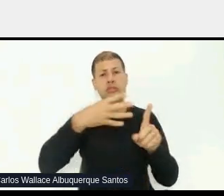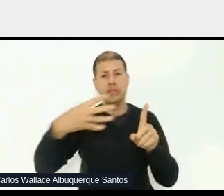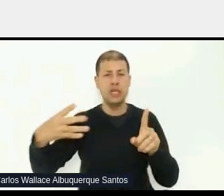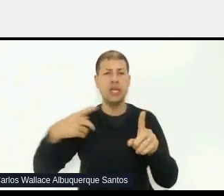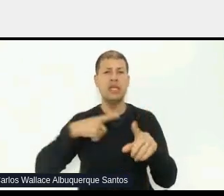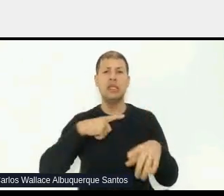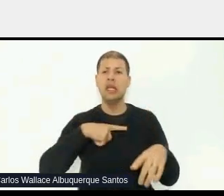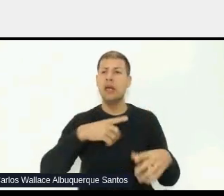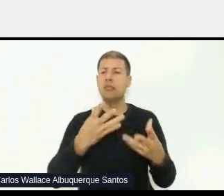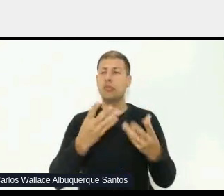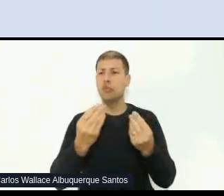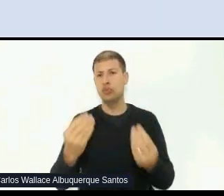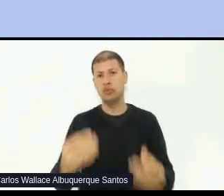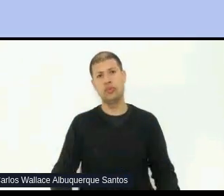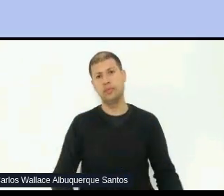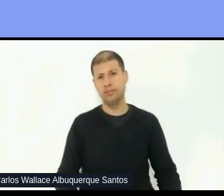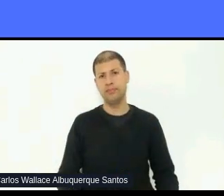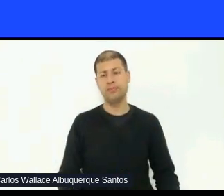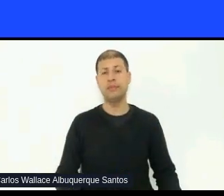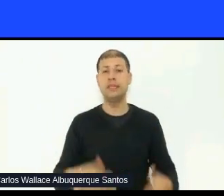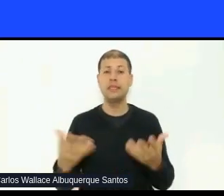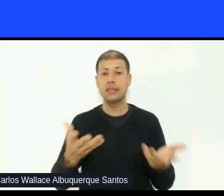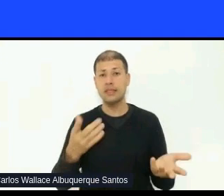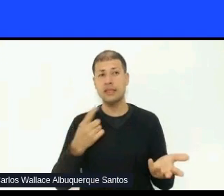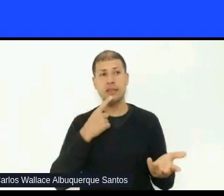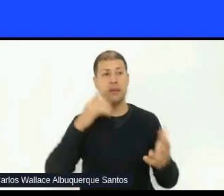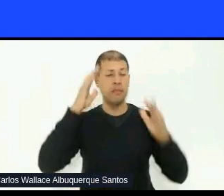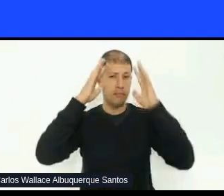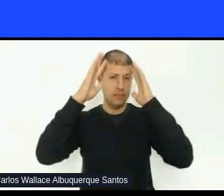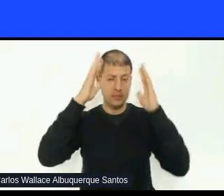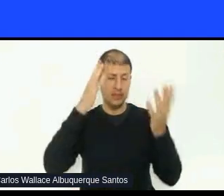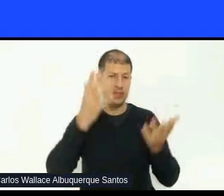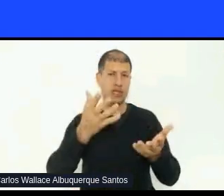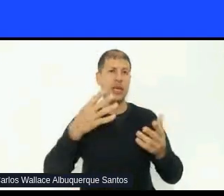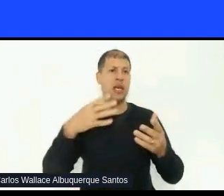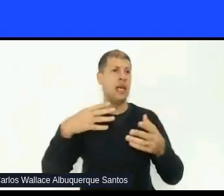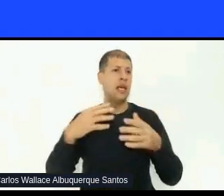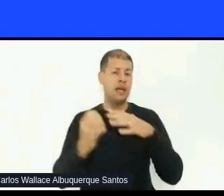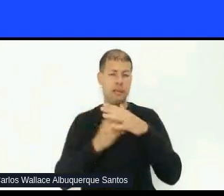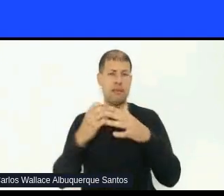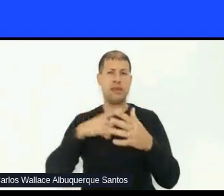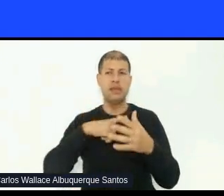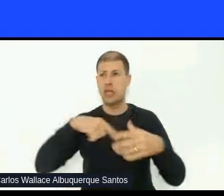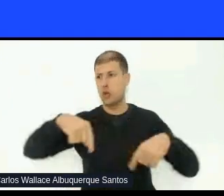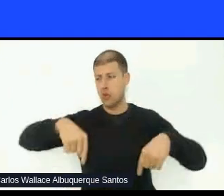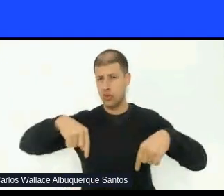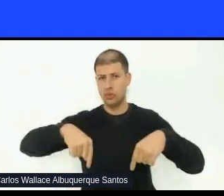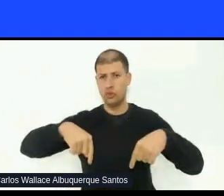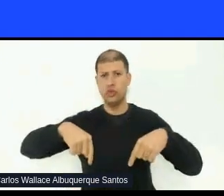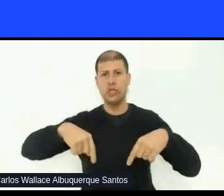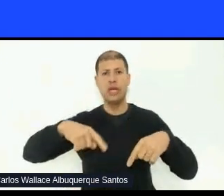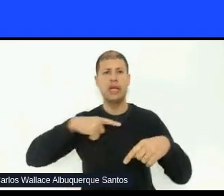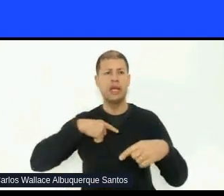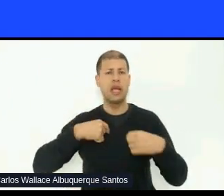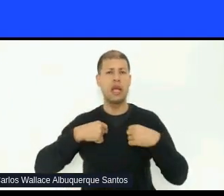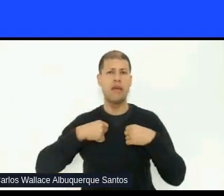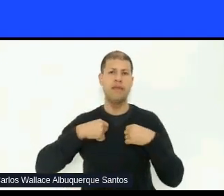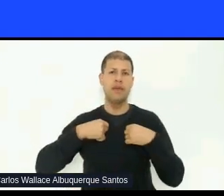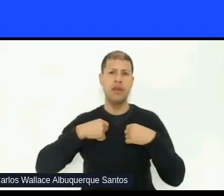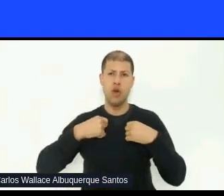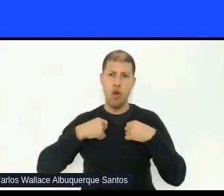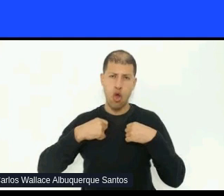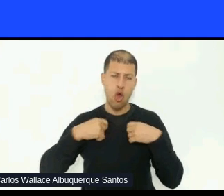são oportunidades. E aí, se a gente for pensar nas empresas que a gente tem hoje, seja de vestimentos, né, o